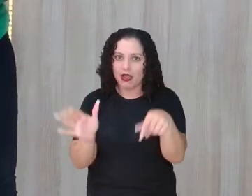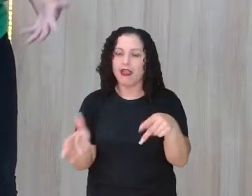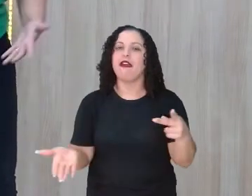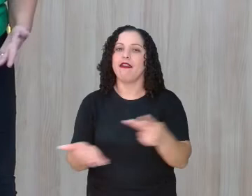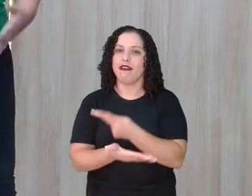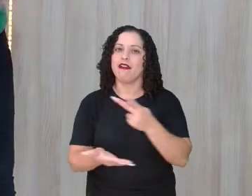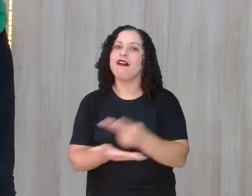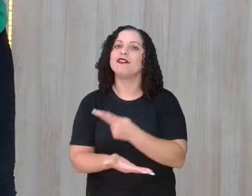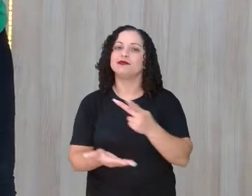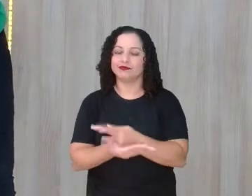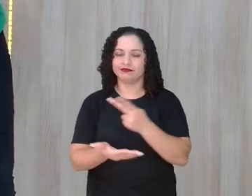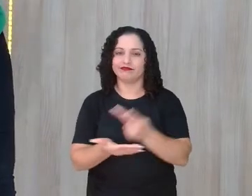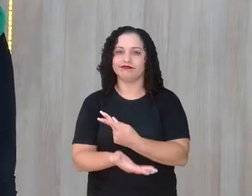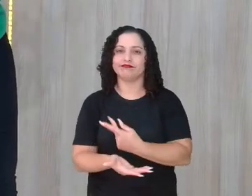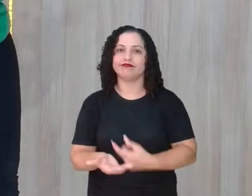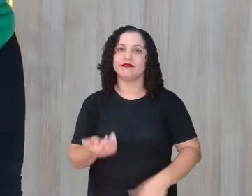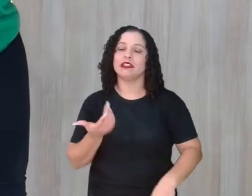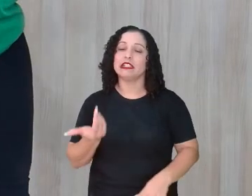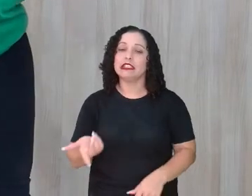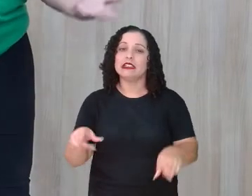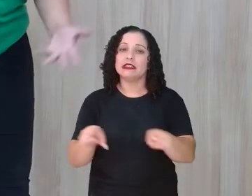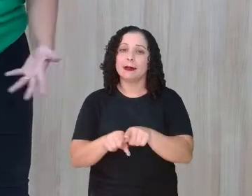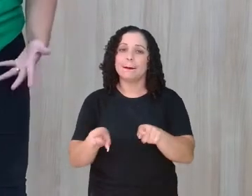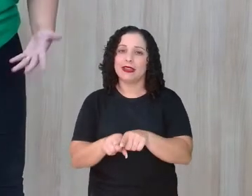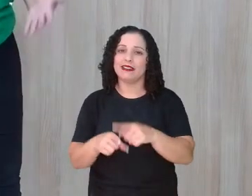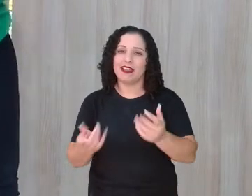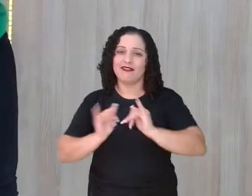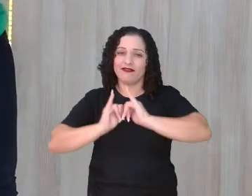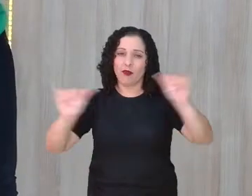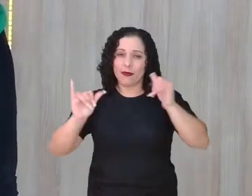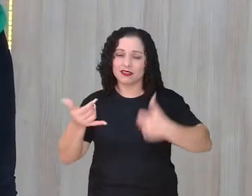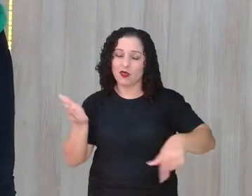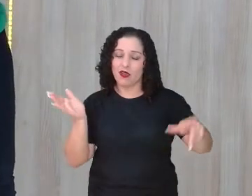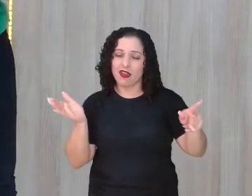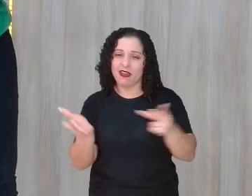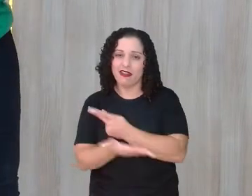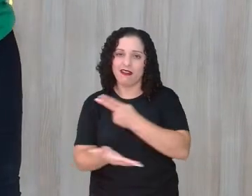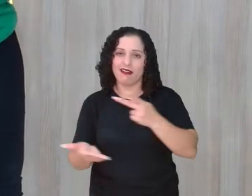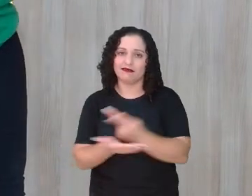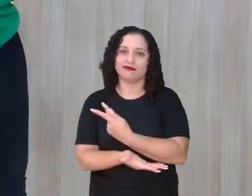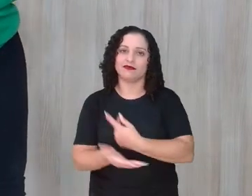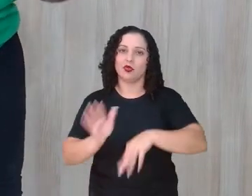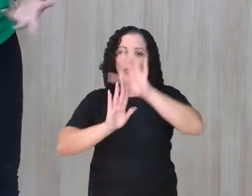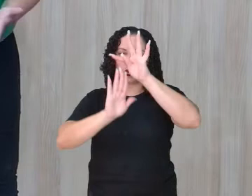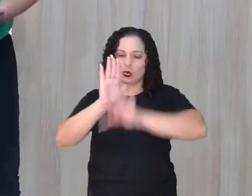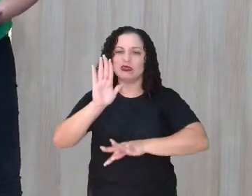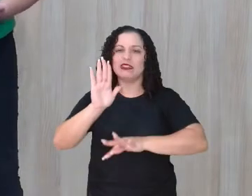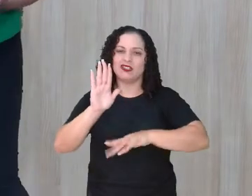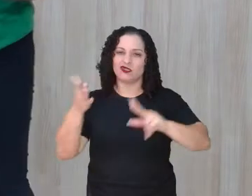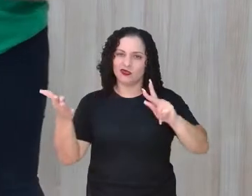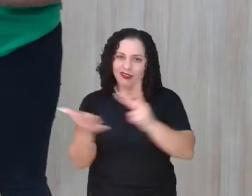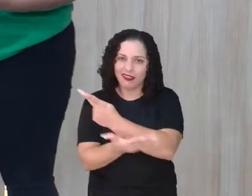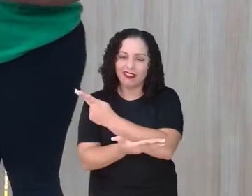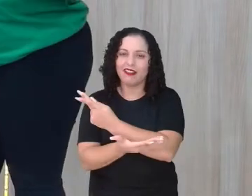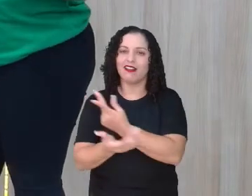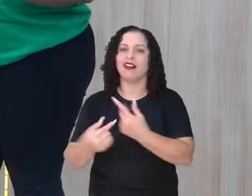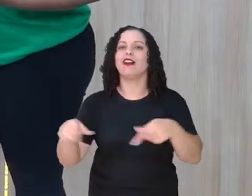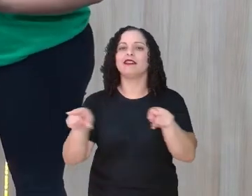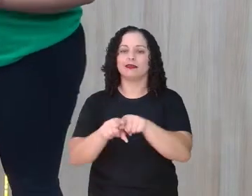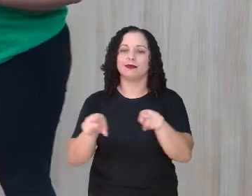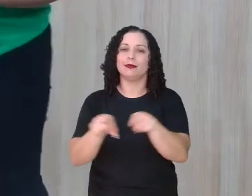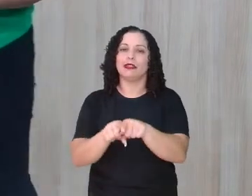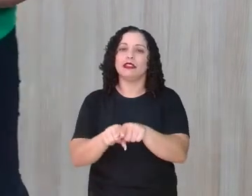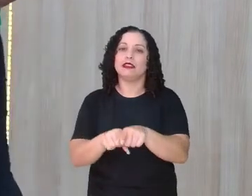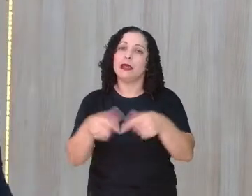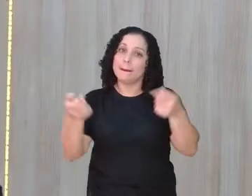considerado plágio. A gente pode deixar a informação errada, a gente pode deixar o texto incoerente. Então, é preciso